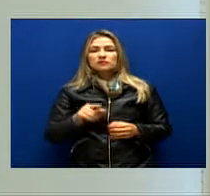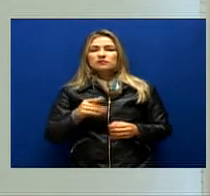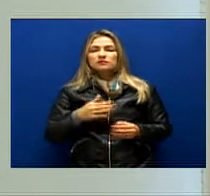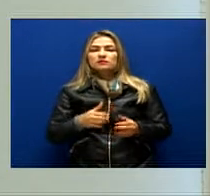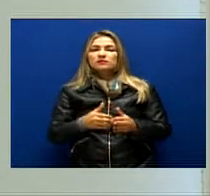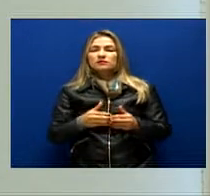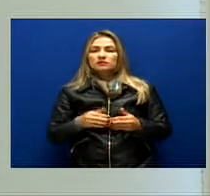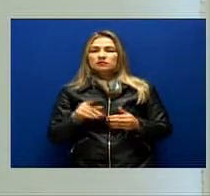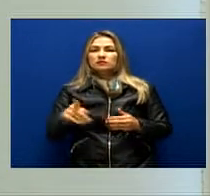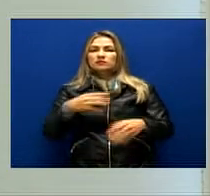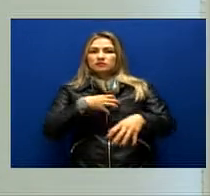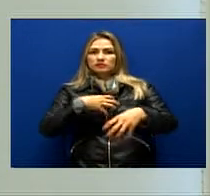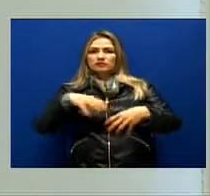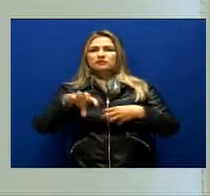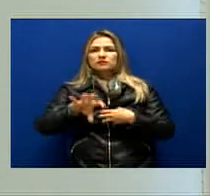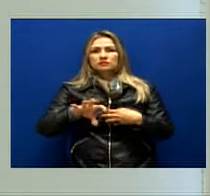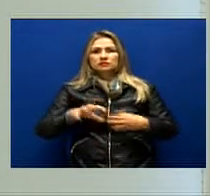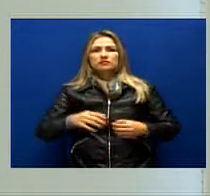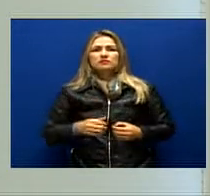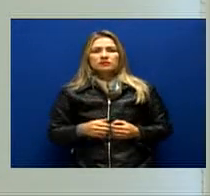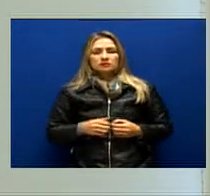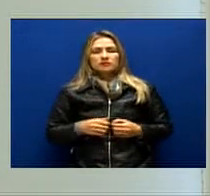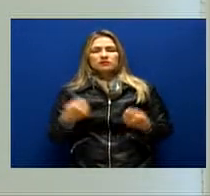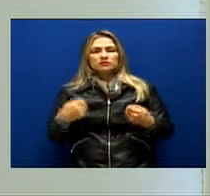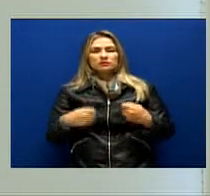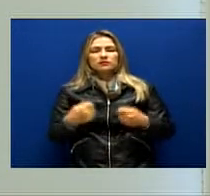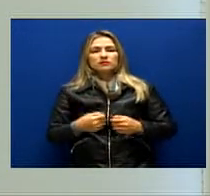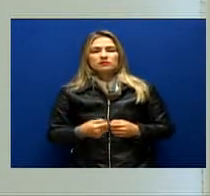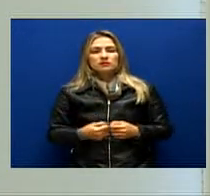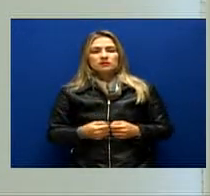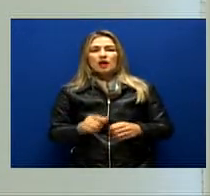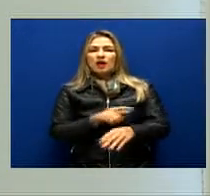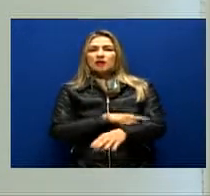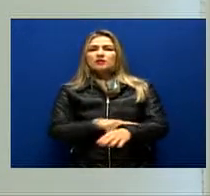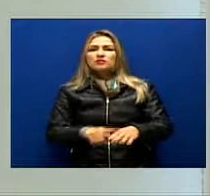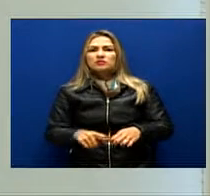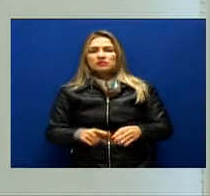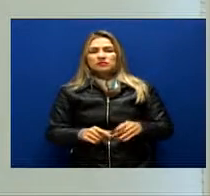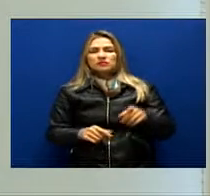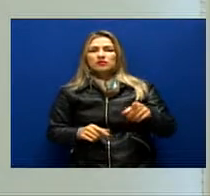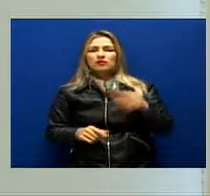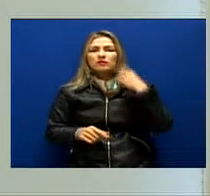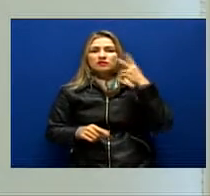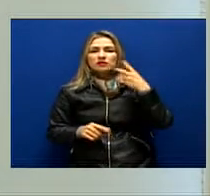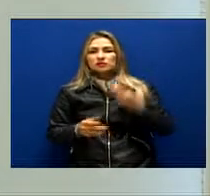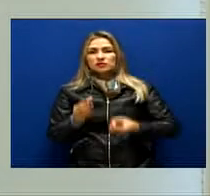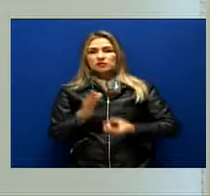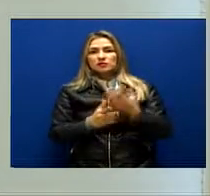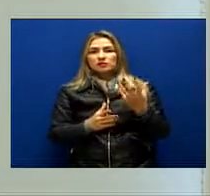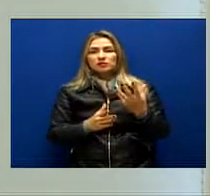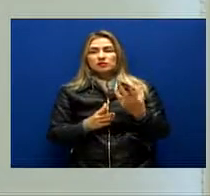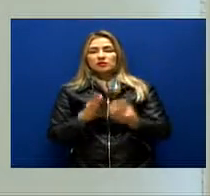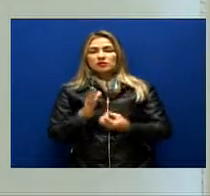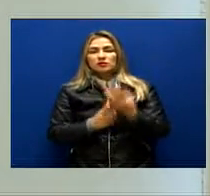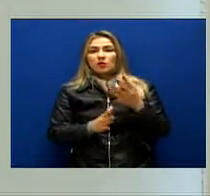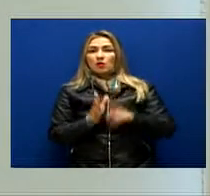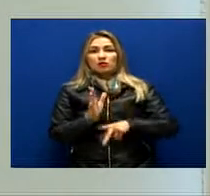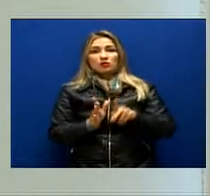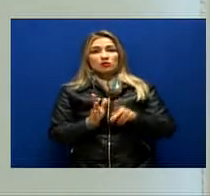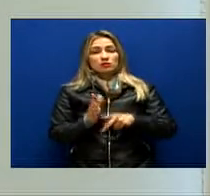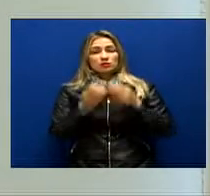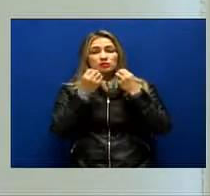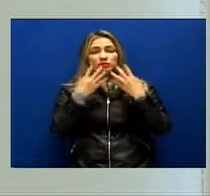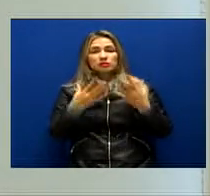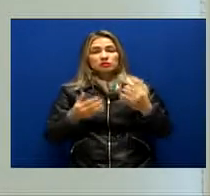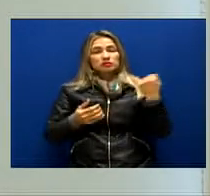de respeitar a luta alheia. Mais respeito, por conta que ninguém sabe, vereador,